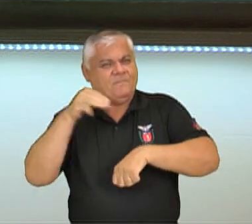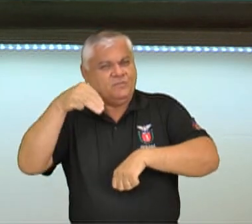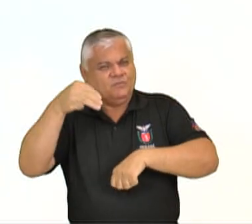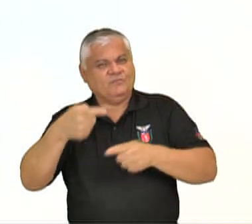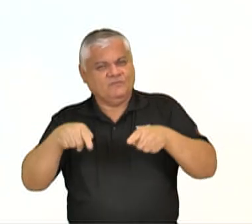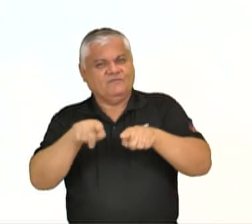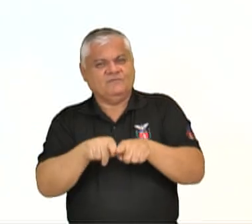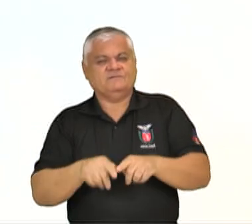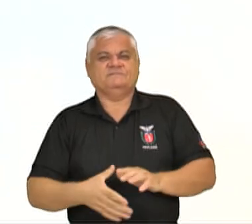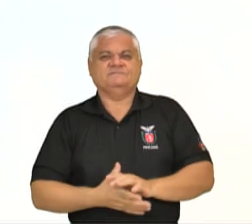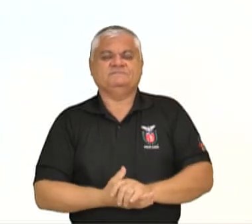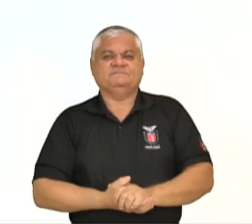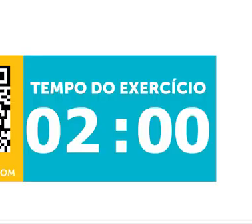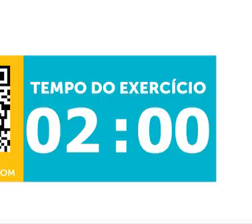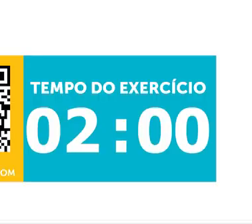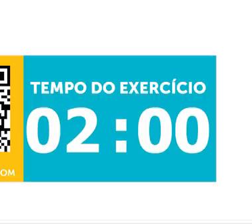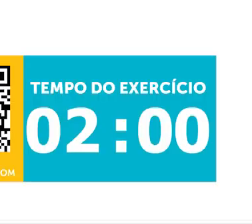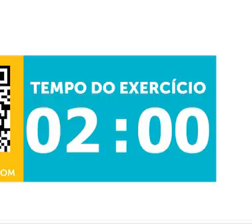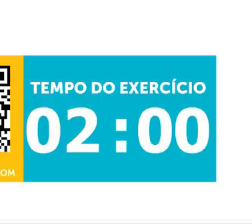nós voltamos.